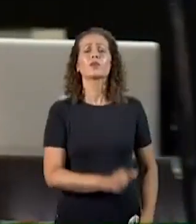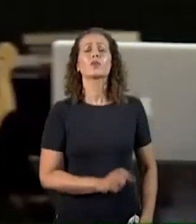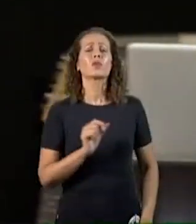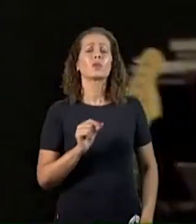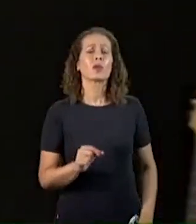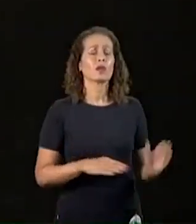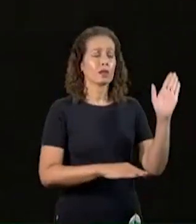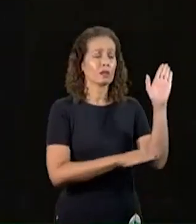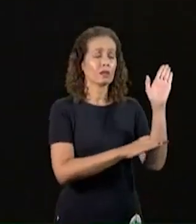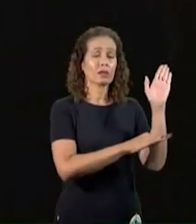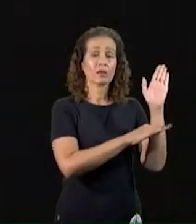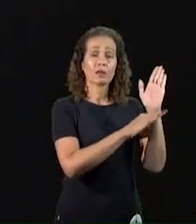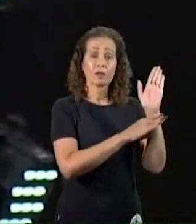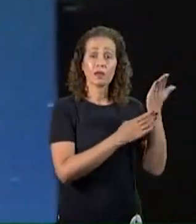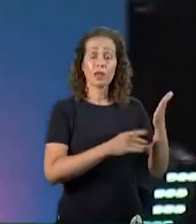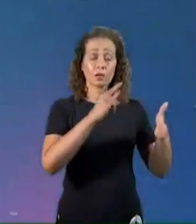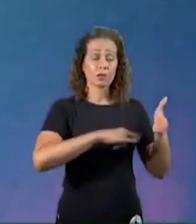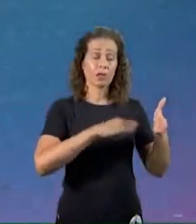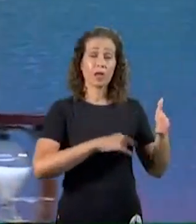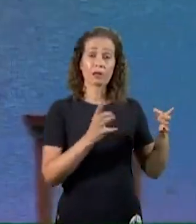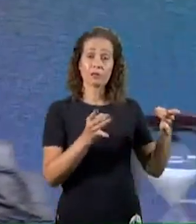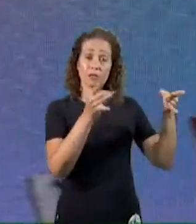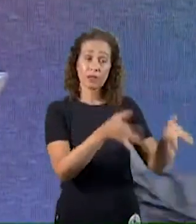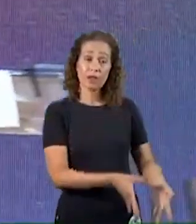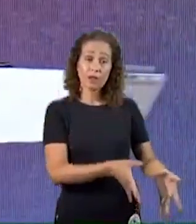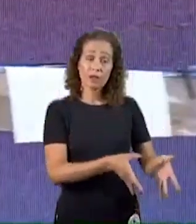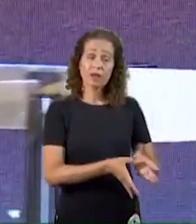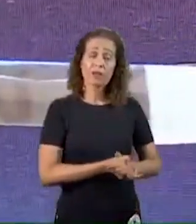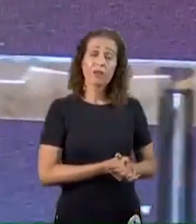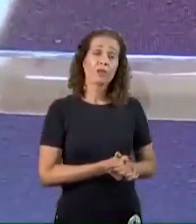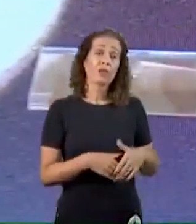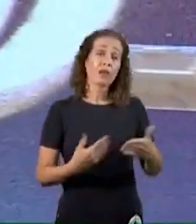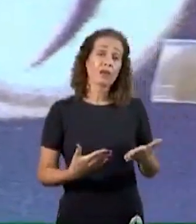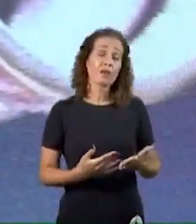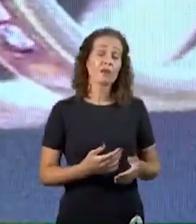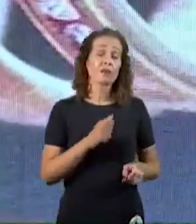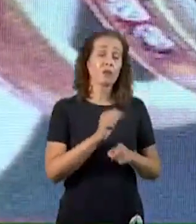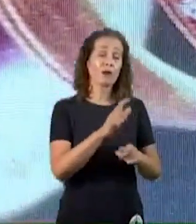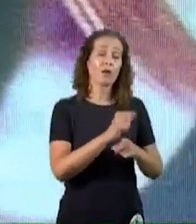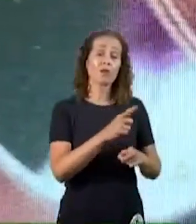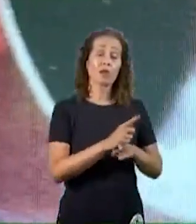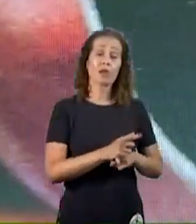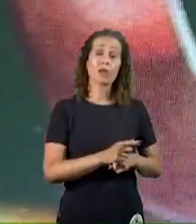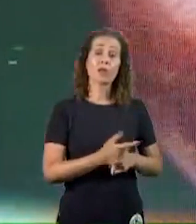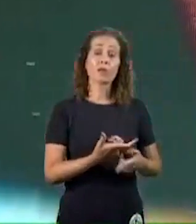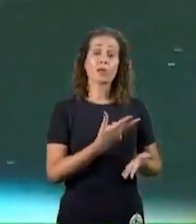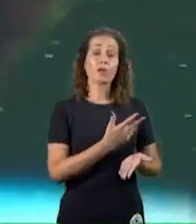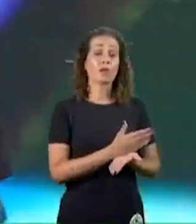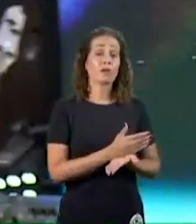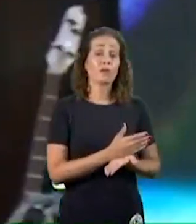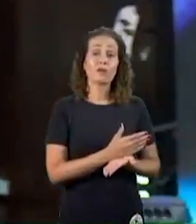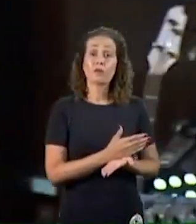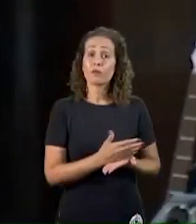do contrato e os aluguéis foram vencendo, vencendo, vencendo, vencendo. E eu tive que pagar agora, pouco tempo atrás, 30 mil reais, porque eu